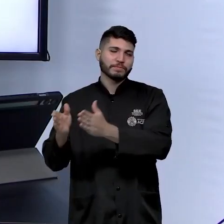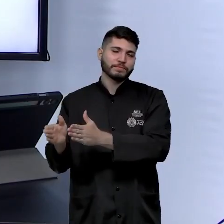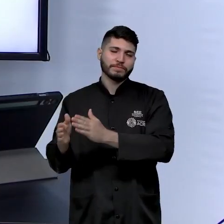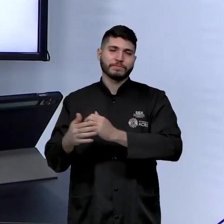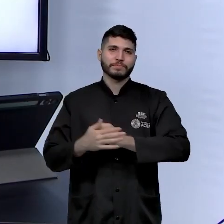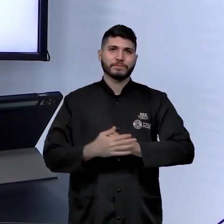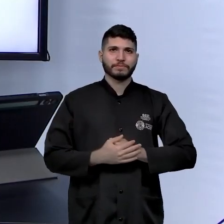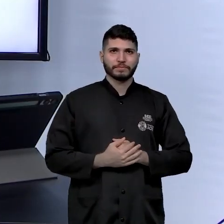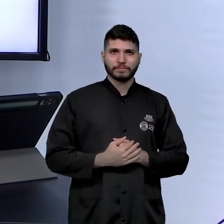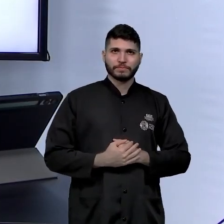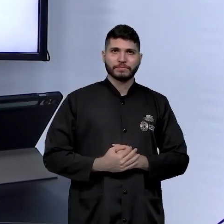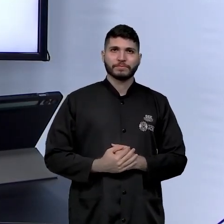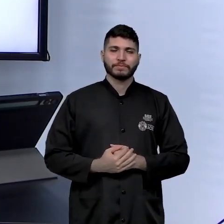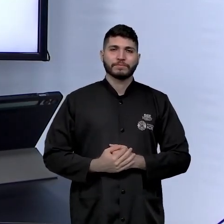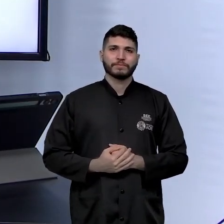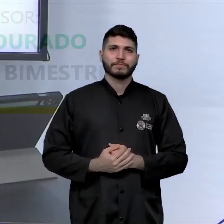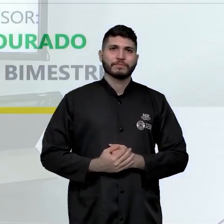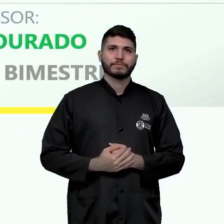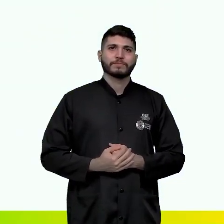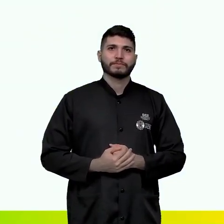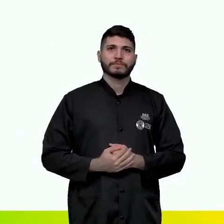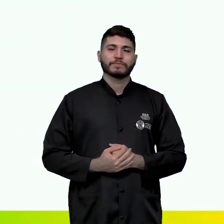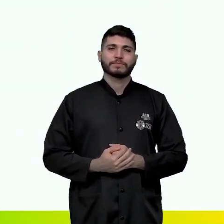explicar para vocês como nós vamos proceder.